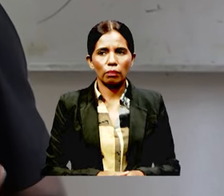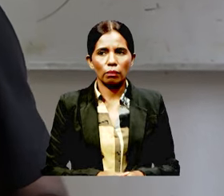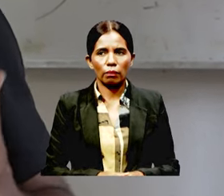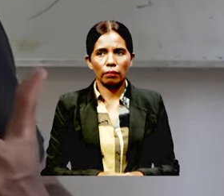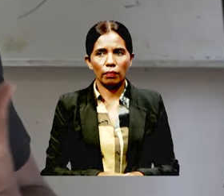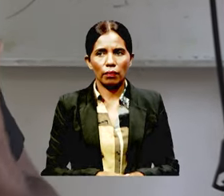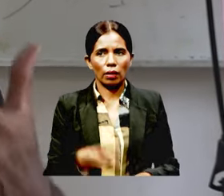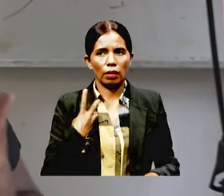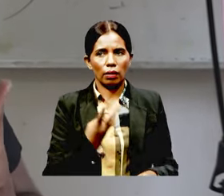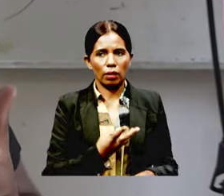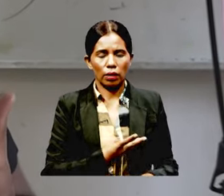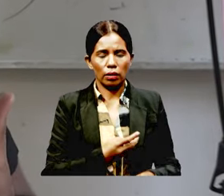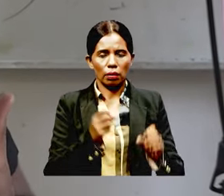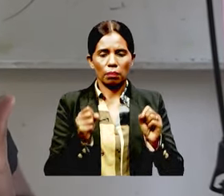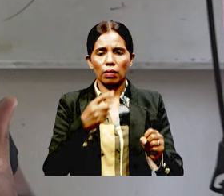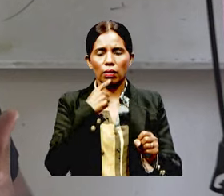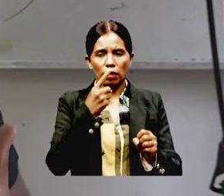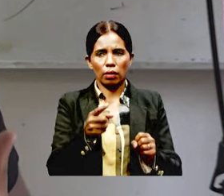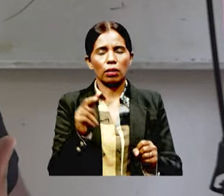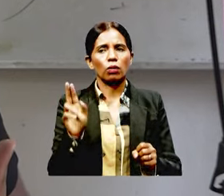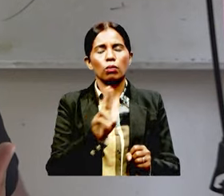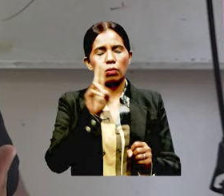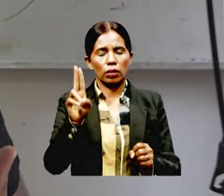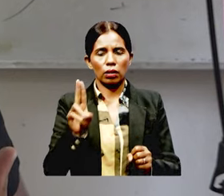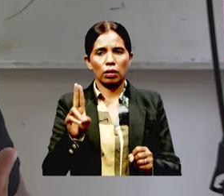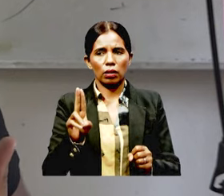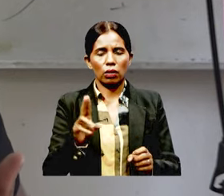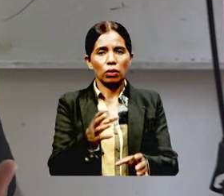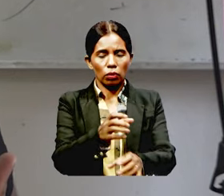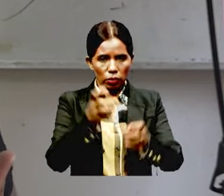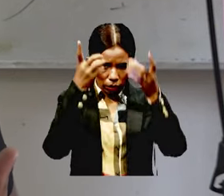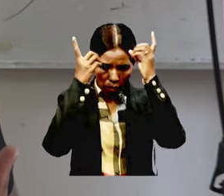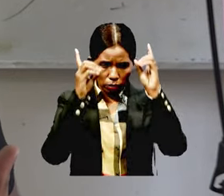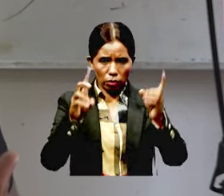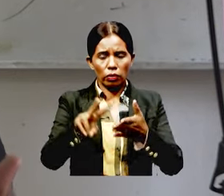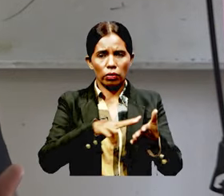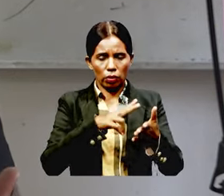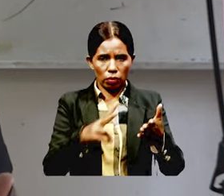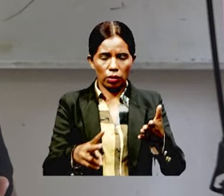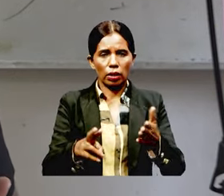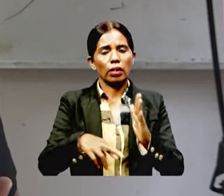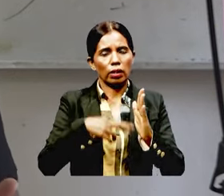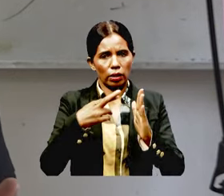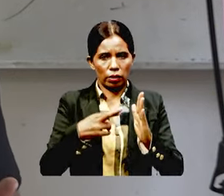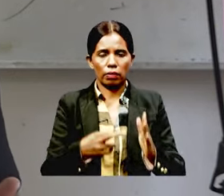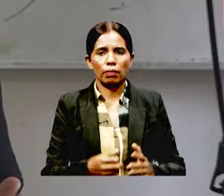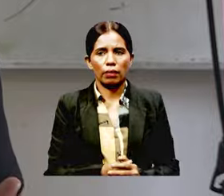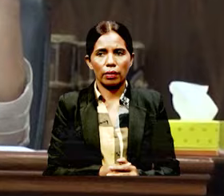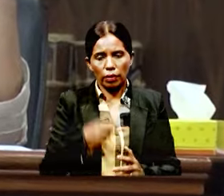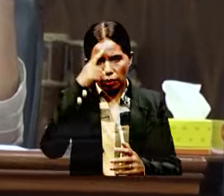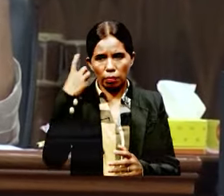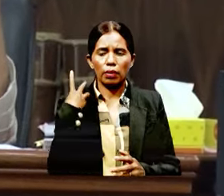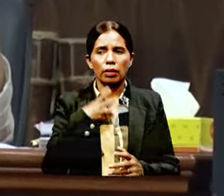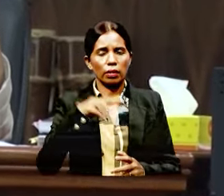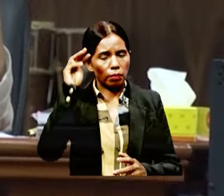ita bele be condena nia hanesang uza ni nia poder para tu foti decisão. Ne viola. Ya, ne ita abuso de poder. Tamba ita ministra.